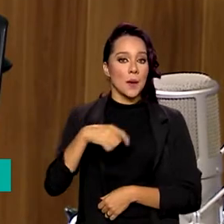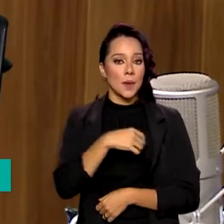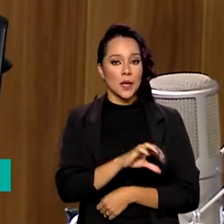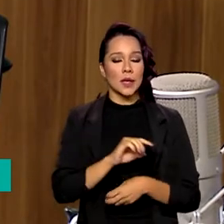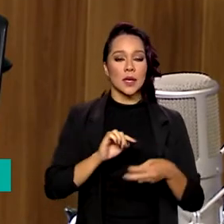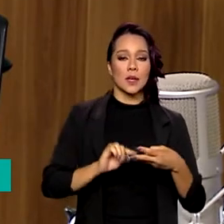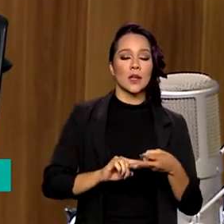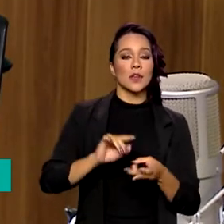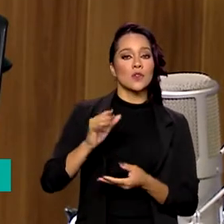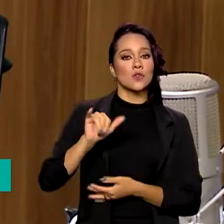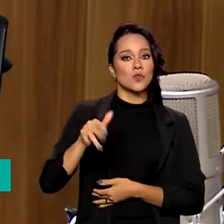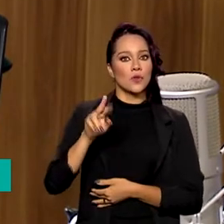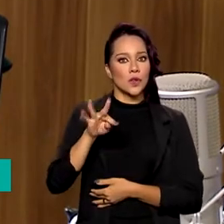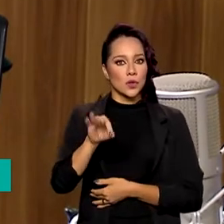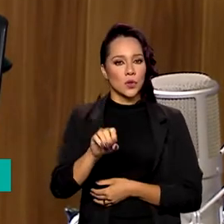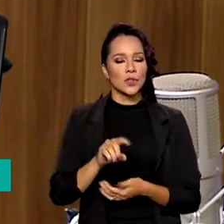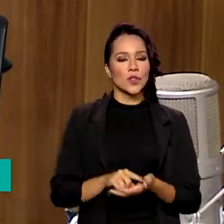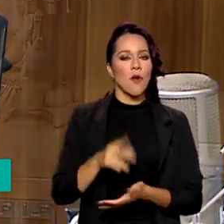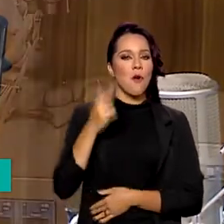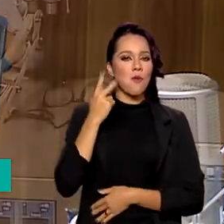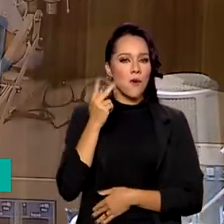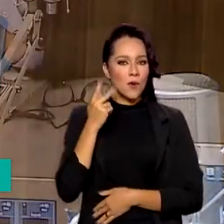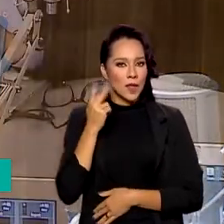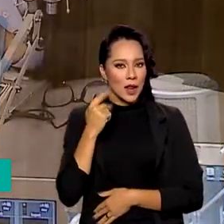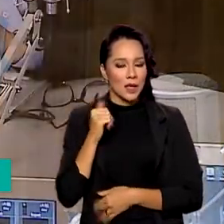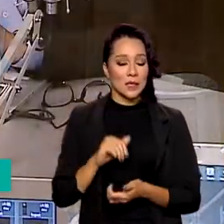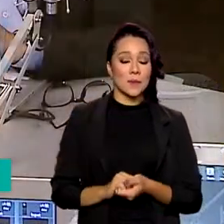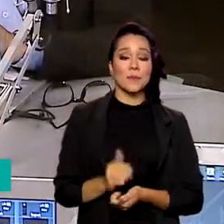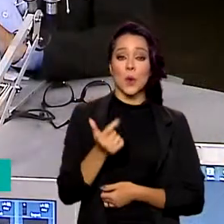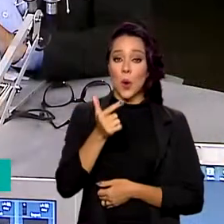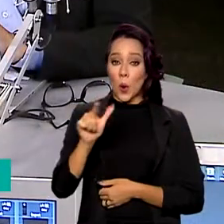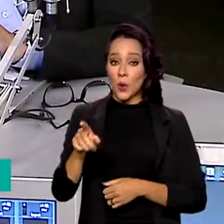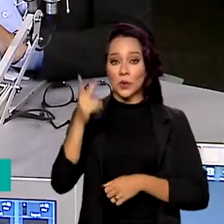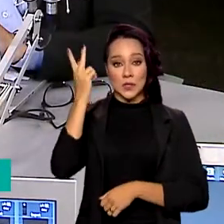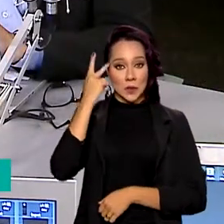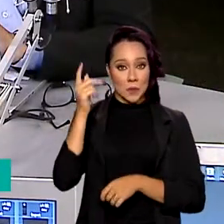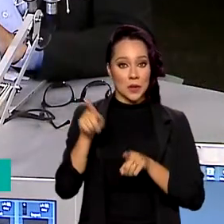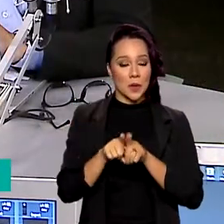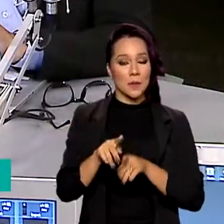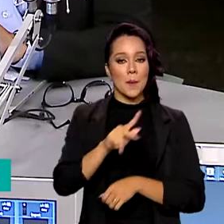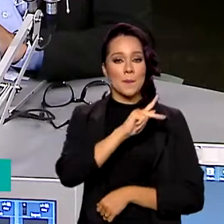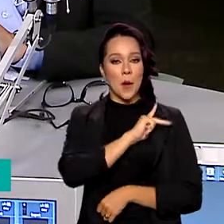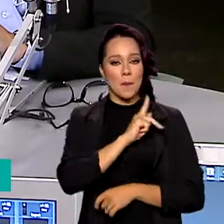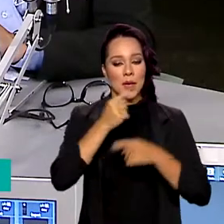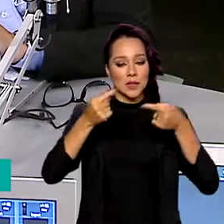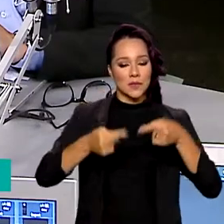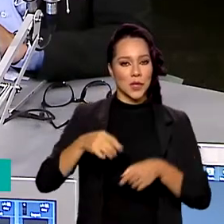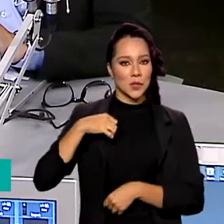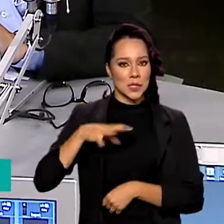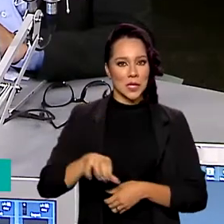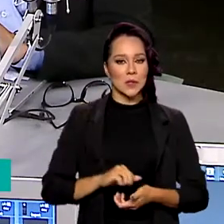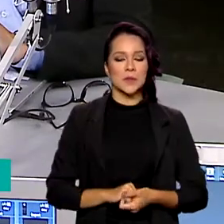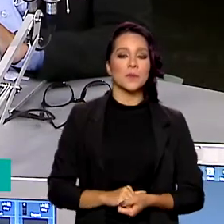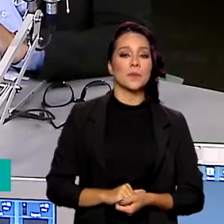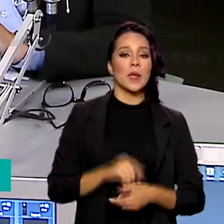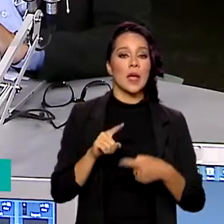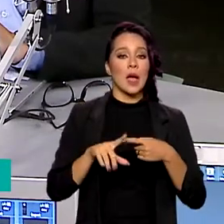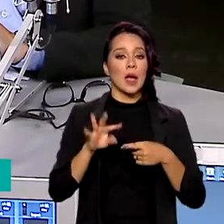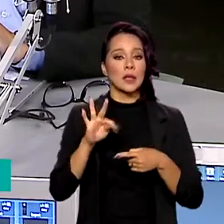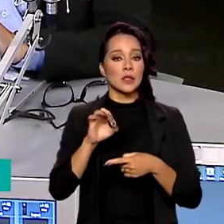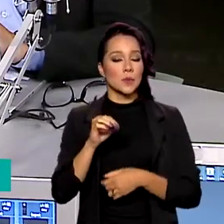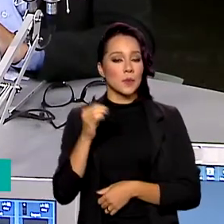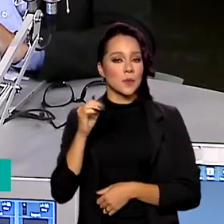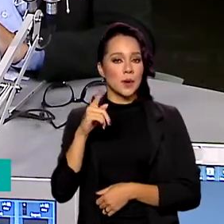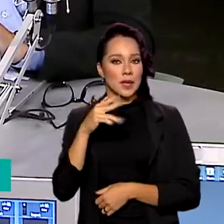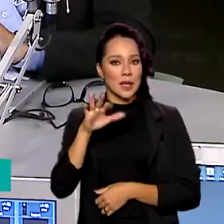Juventude Fortaleza o clássico Paulista Nacional também transmite o Palmeiras e Santos Atlético Paranaense e